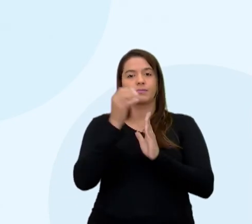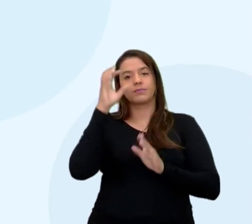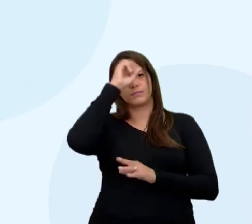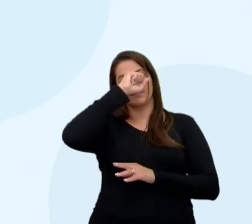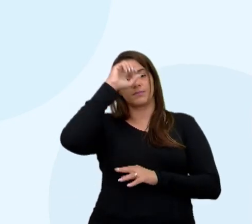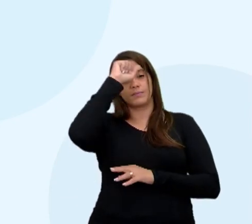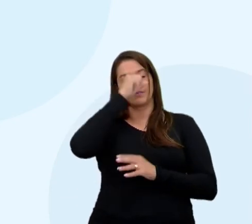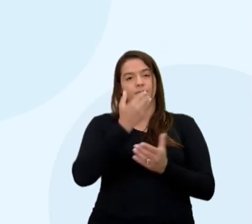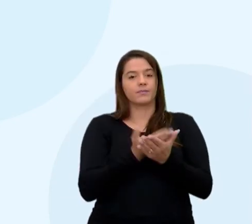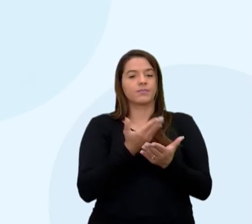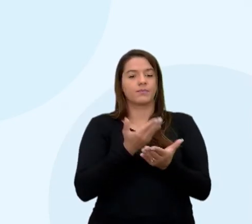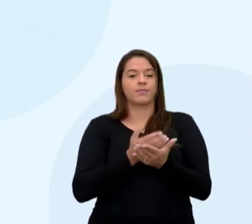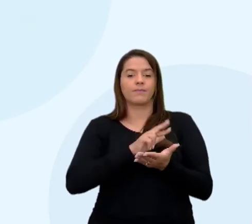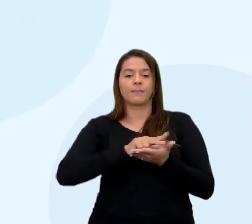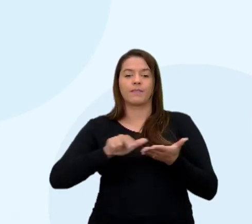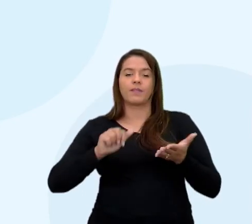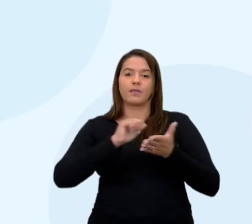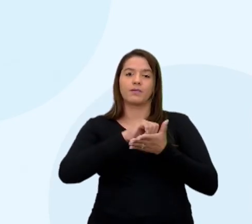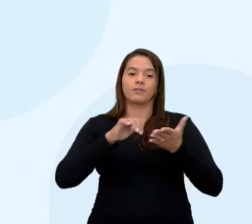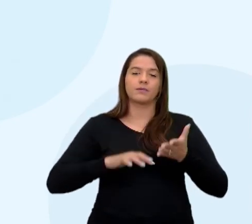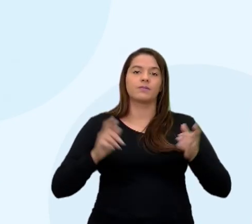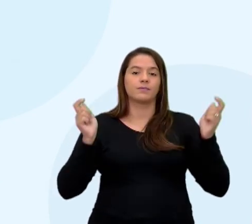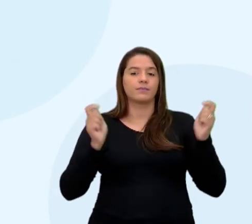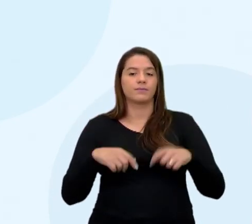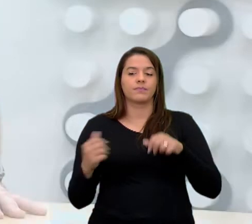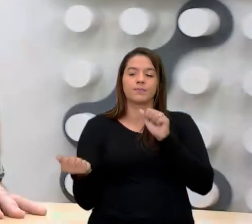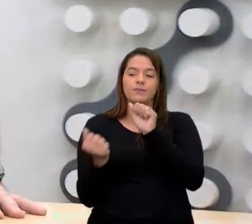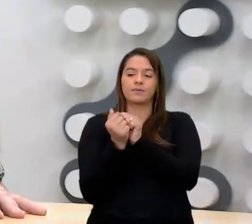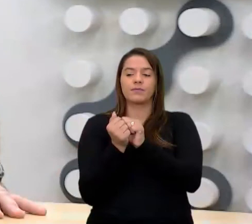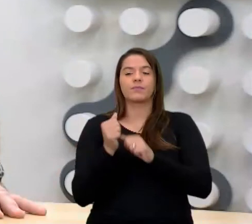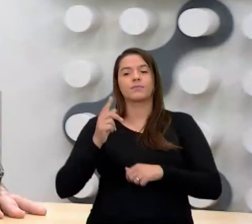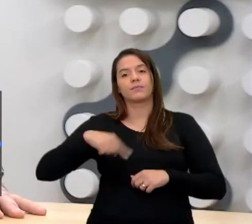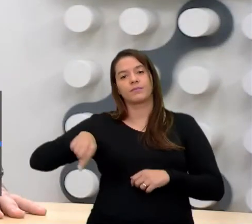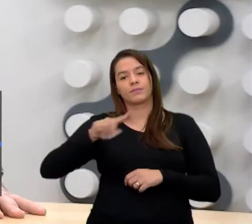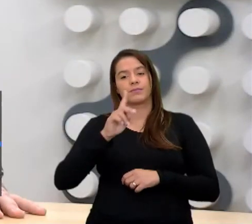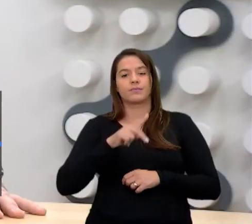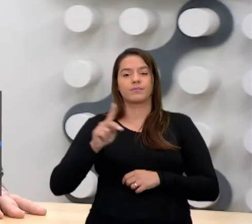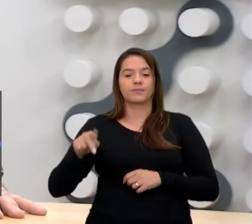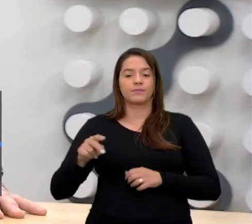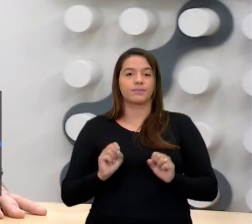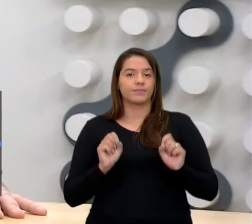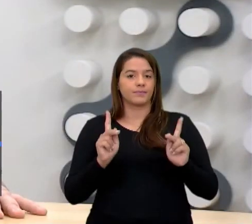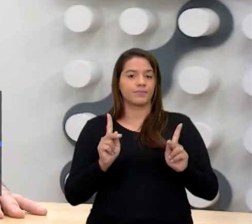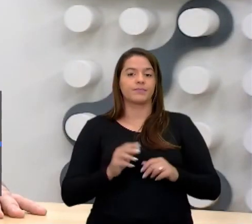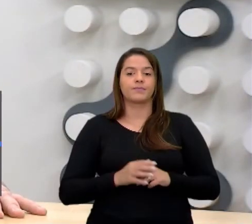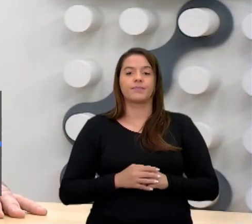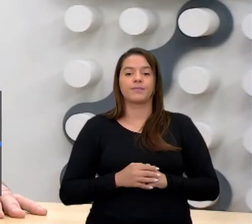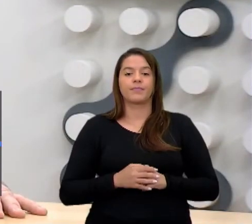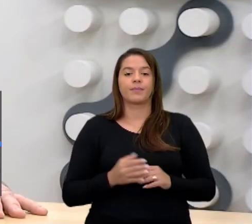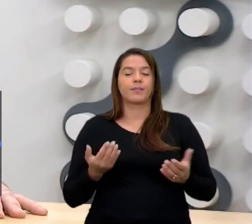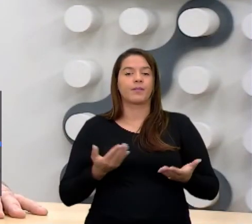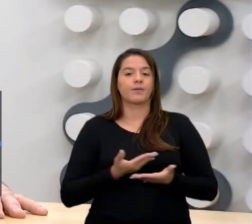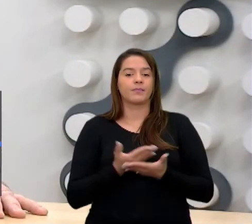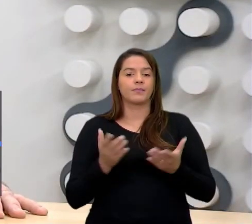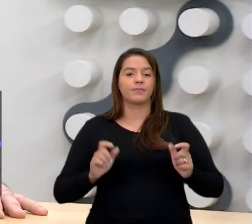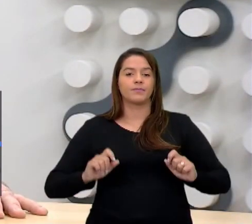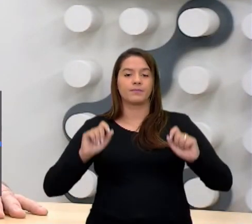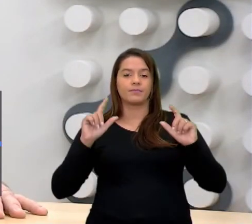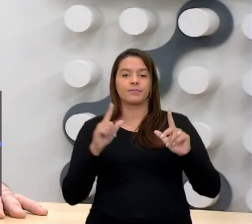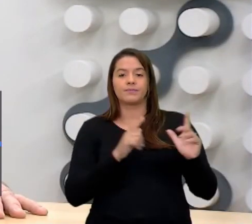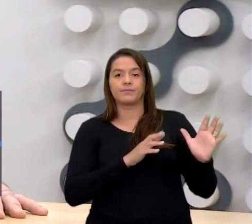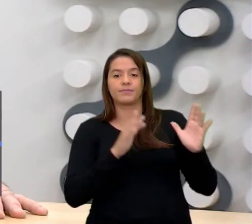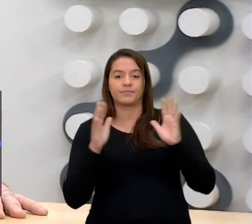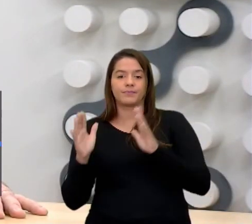estudando e podendo fazer aí atividades junto com os seus professores, tá certo? Então é isso aí, pessoal. Nós vimos já